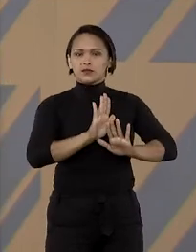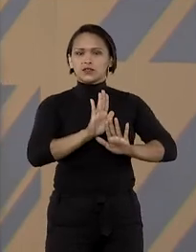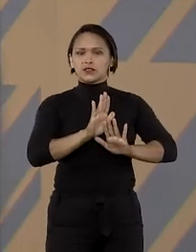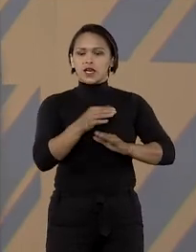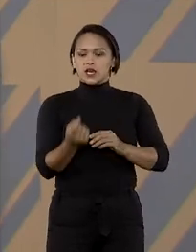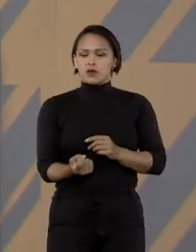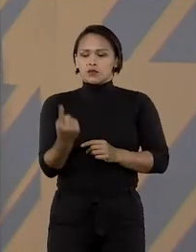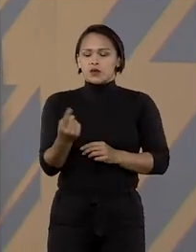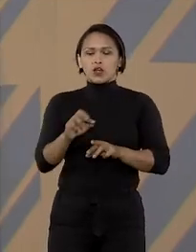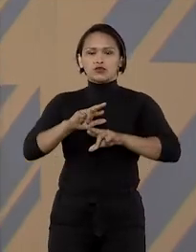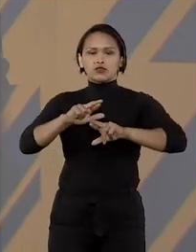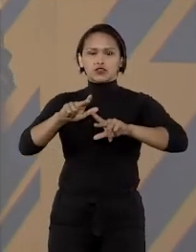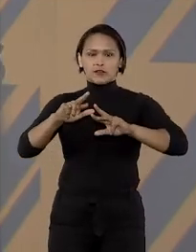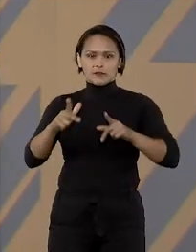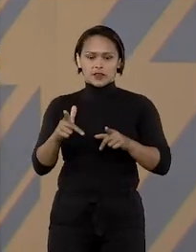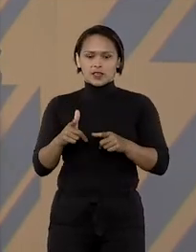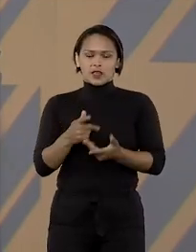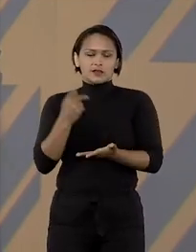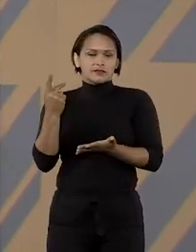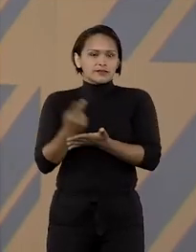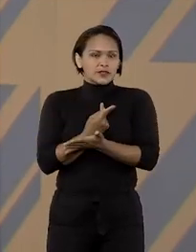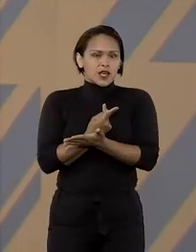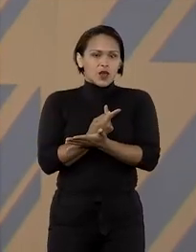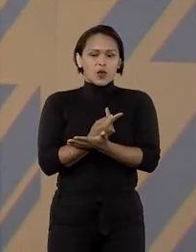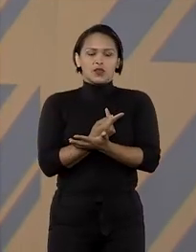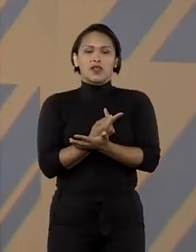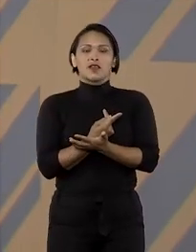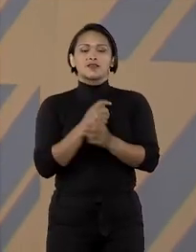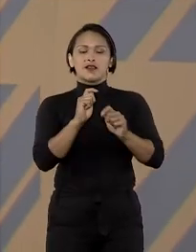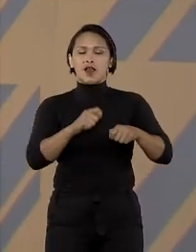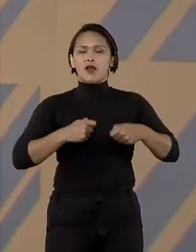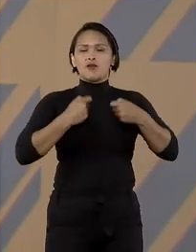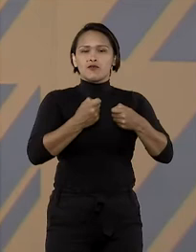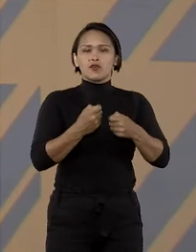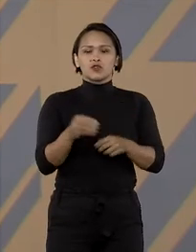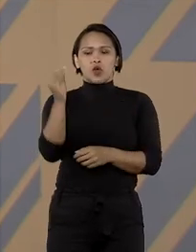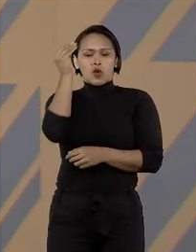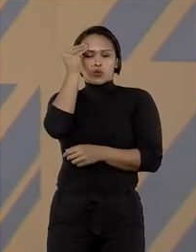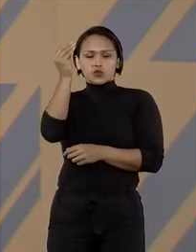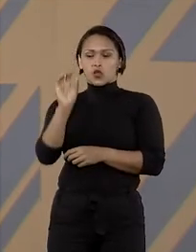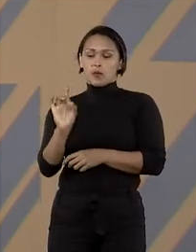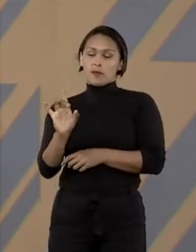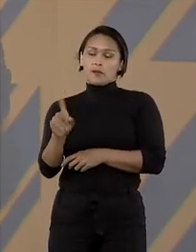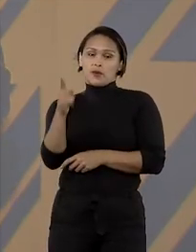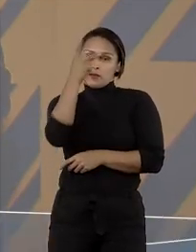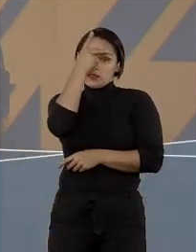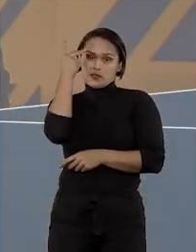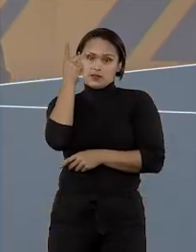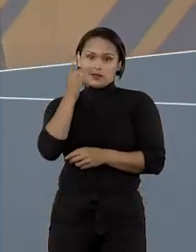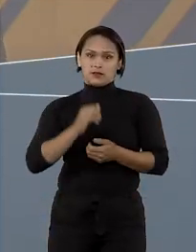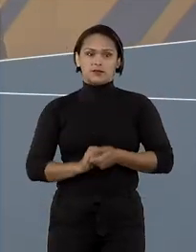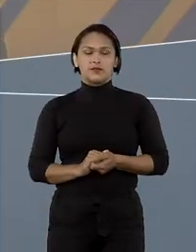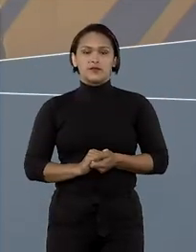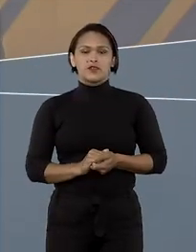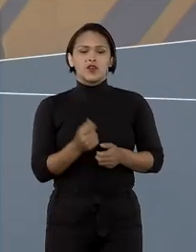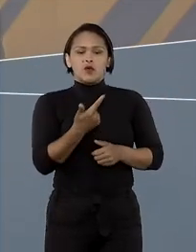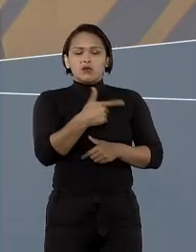causas excludentes os eventos que decorrem de caso fortuito, de força maior ou de culpa exclusiva de terceiro.